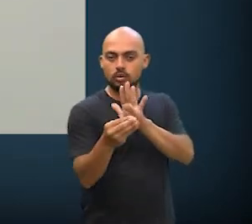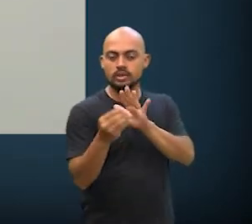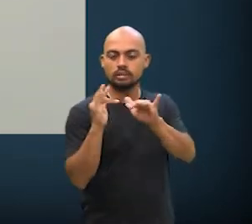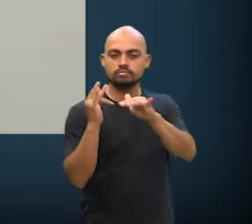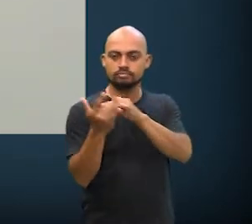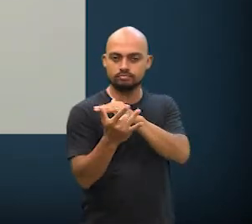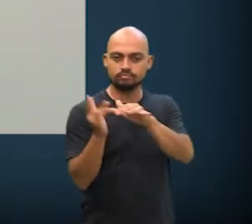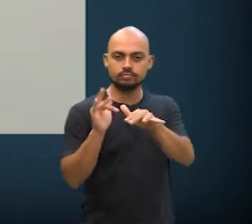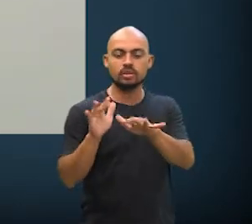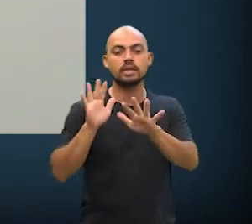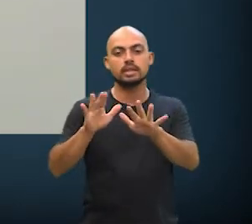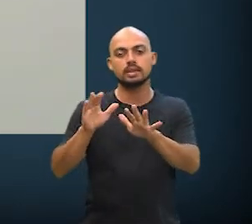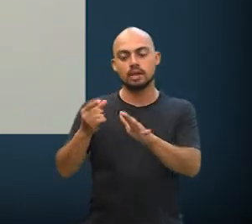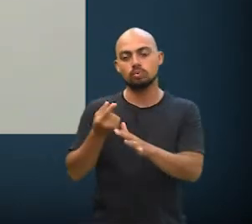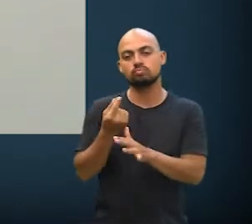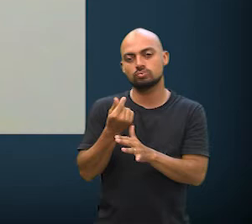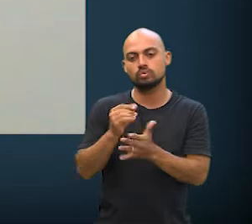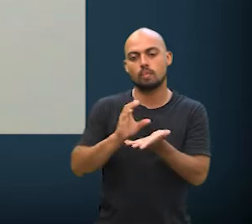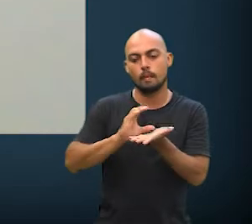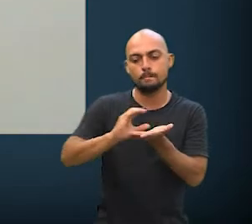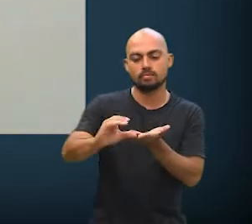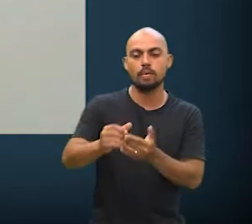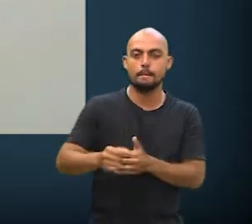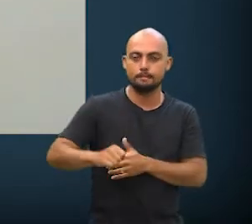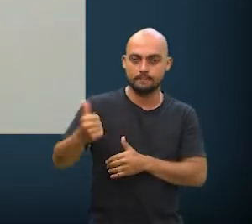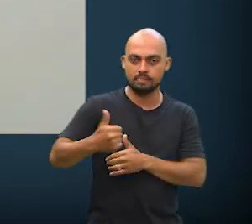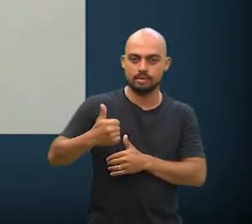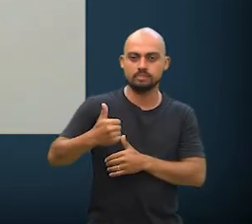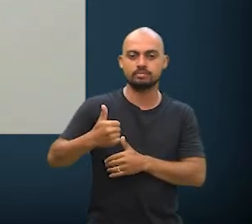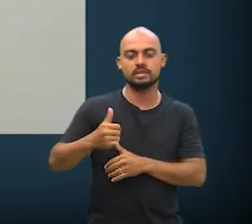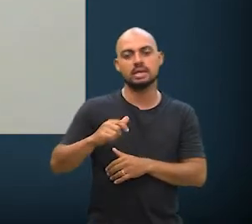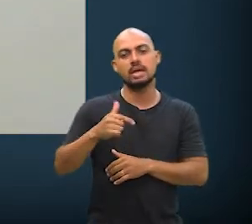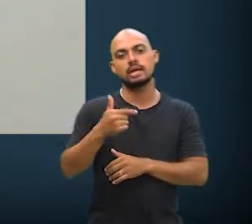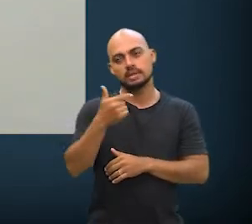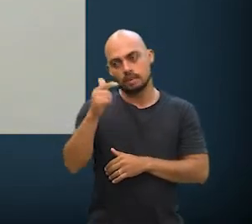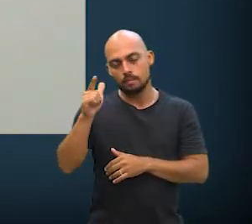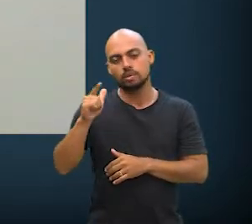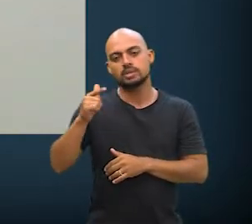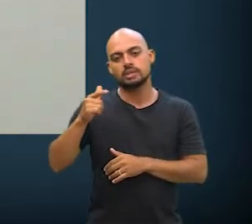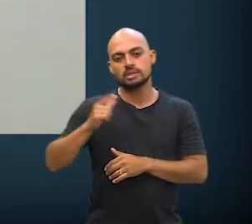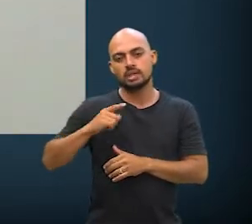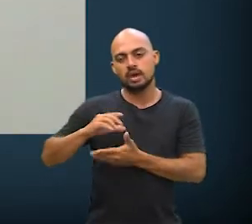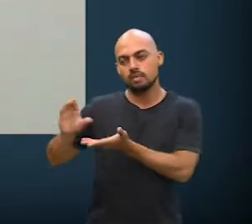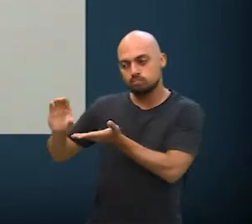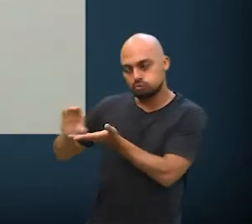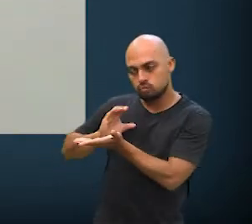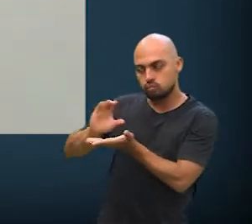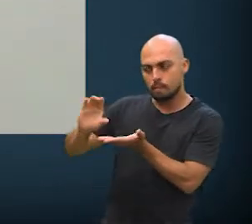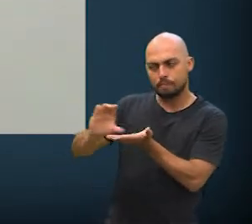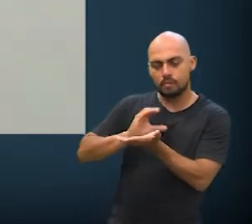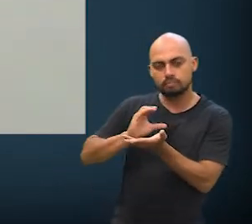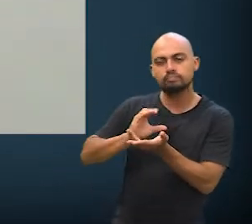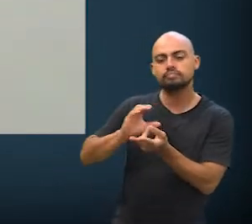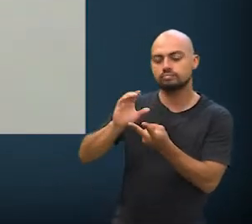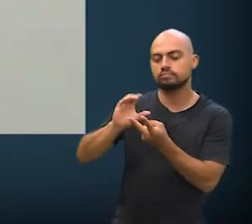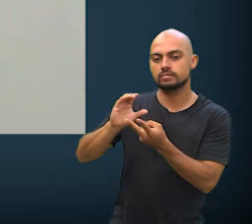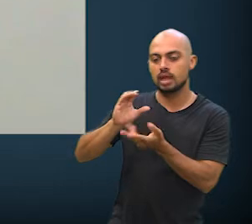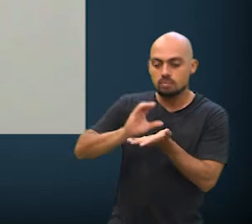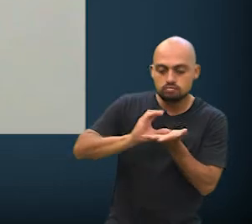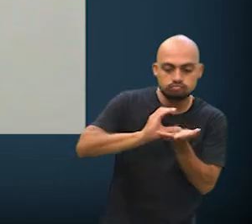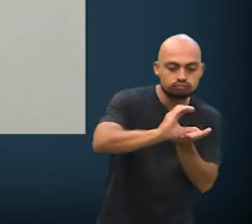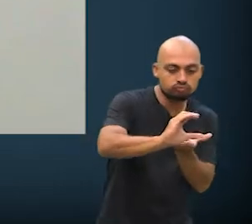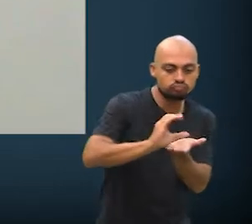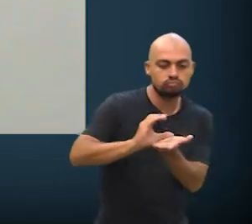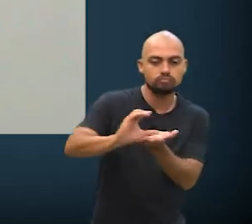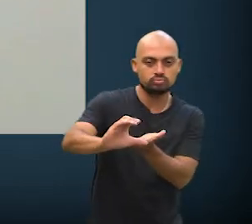Então, esse foi o nosso primeiro aporte. De lá para cá, a gente já recebeu 2 outras rodadas de investimento que a gente aplicou no negócio para tornar o negócio